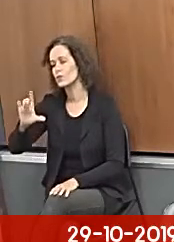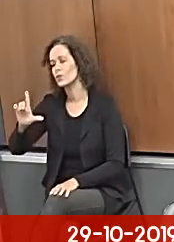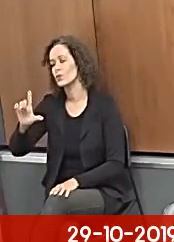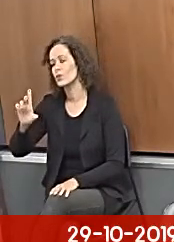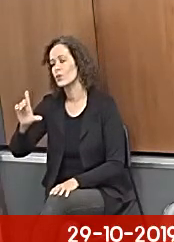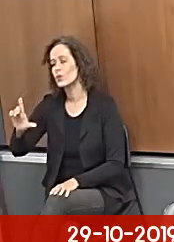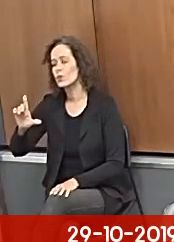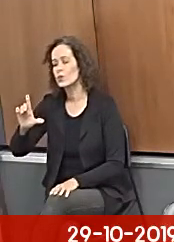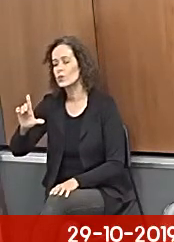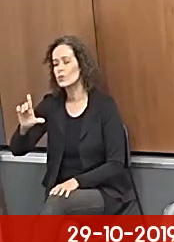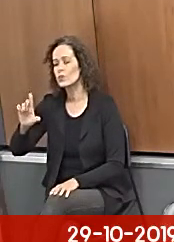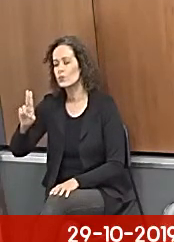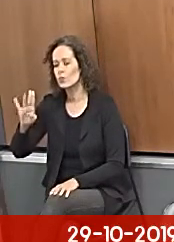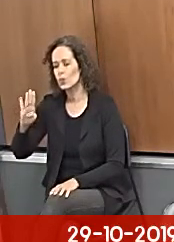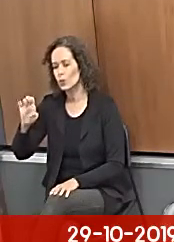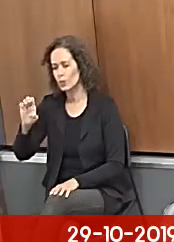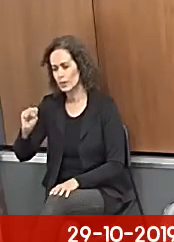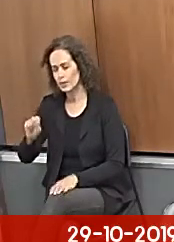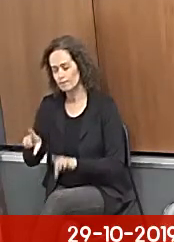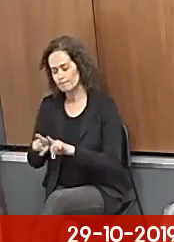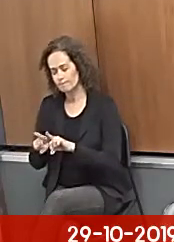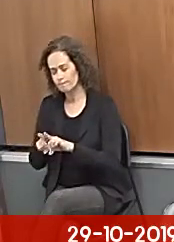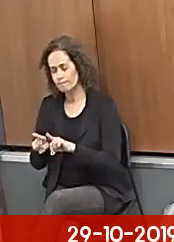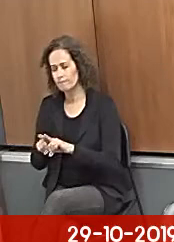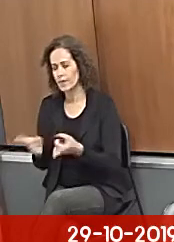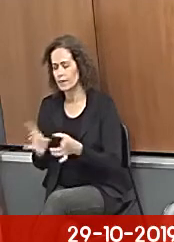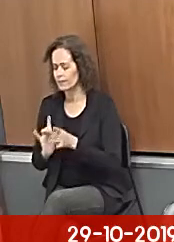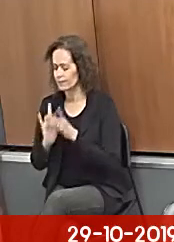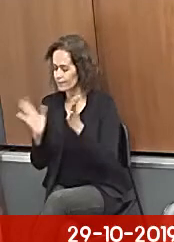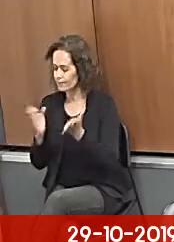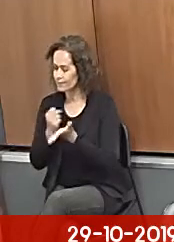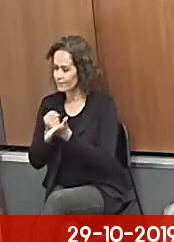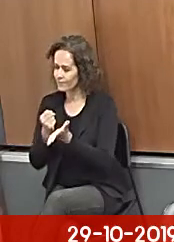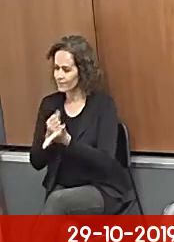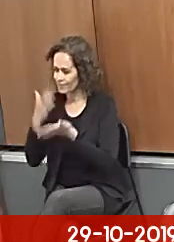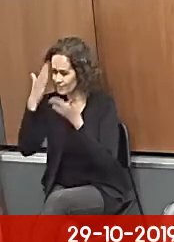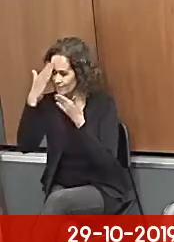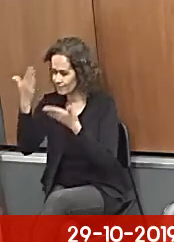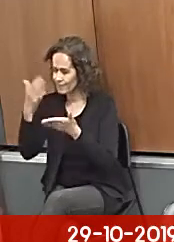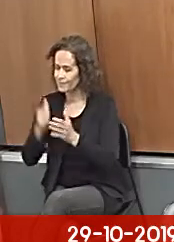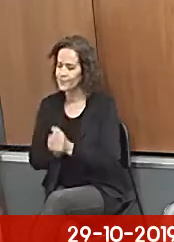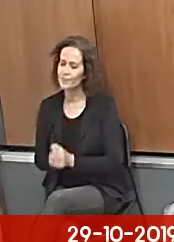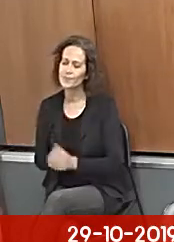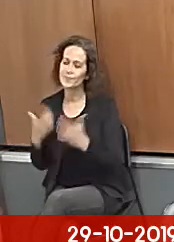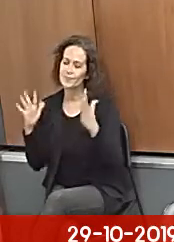tá? Vamos nos colocar à disposição. Obrigado, viu? Ok.